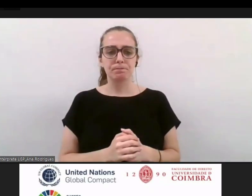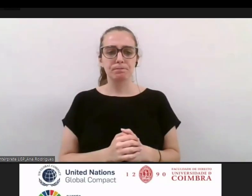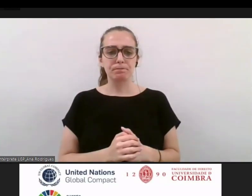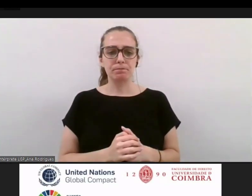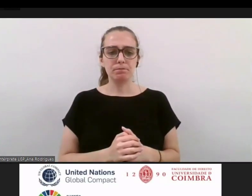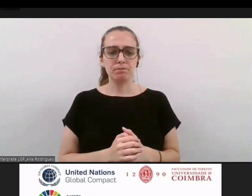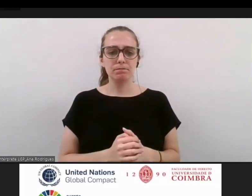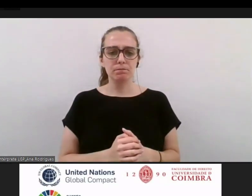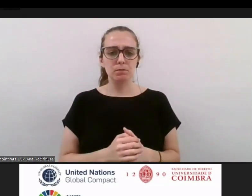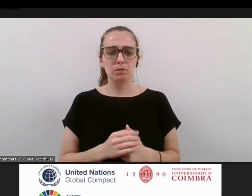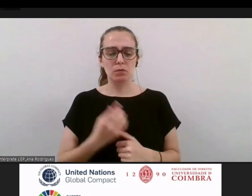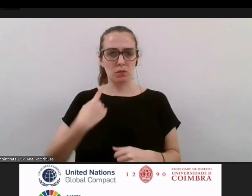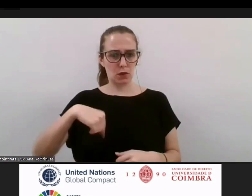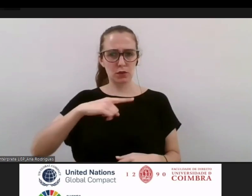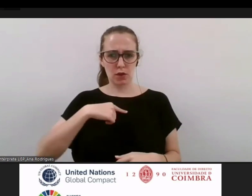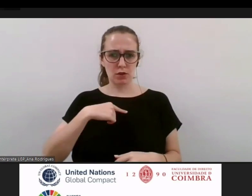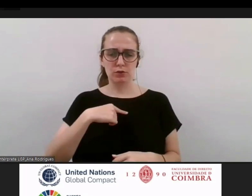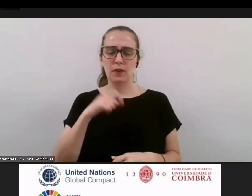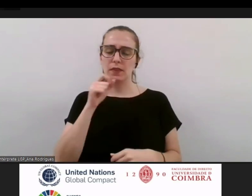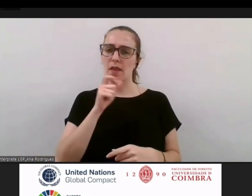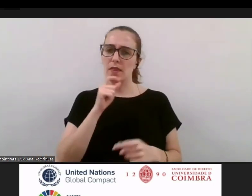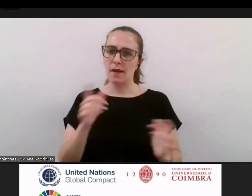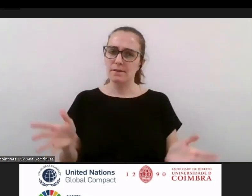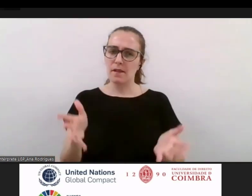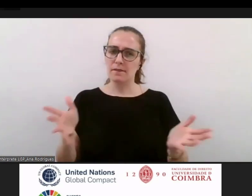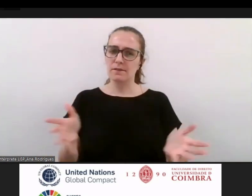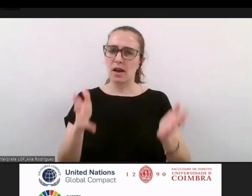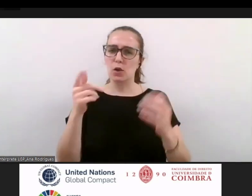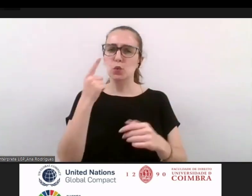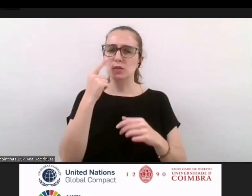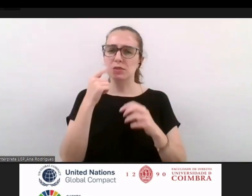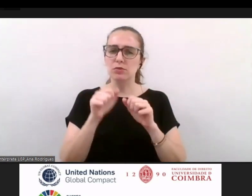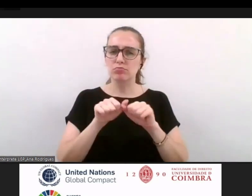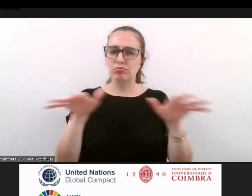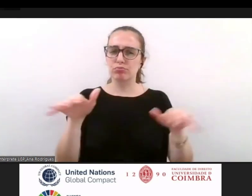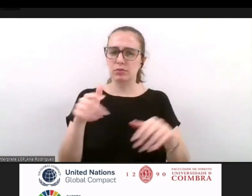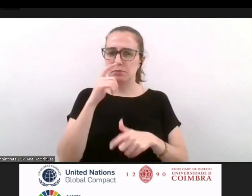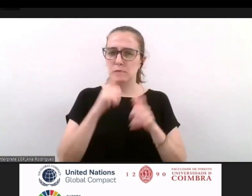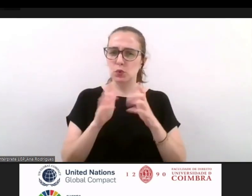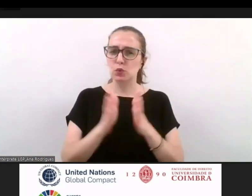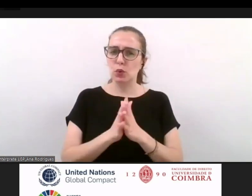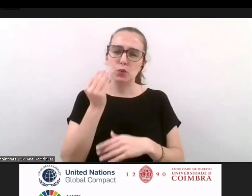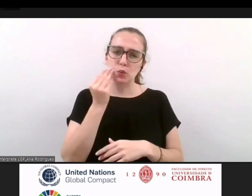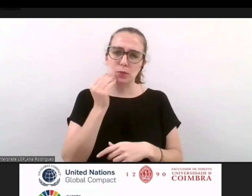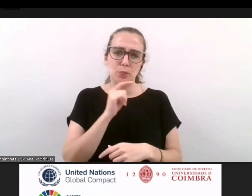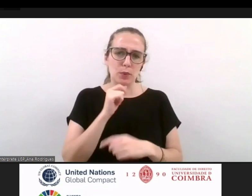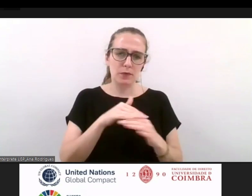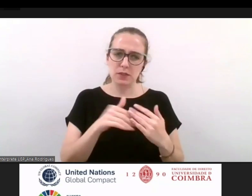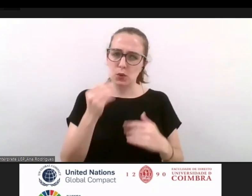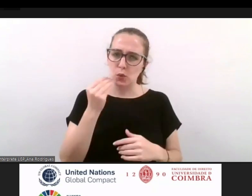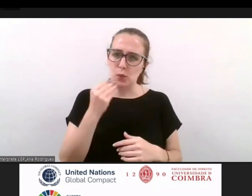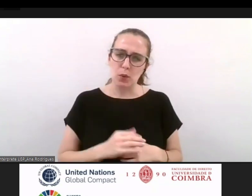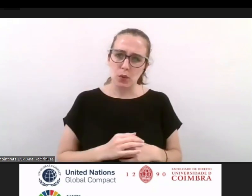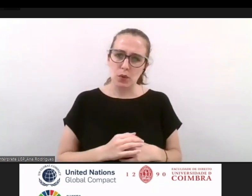é como podemos promover a generalização do conhecimento da Agenda 2030, em particular dos Objetivos de Desenvolvimento Sustentável